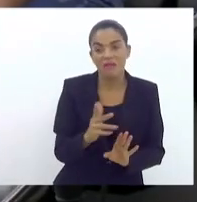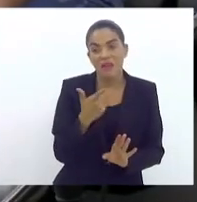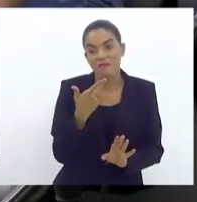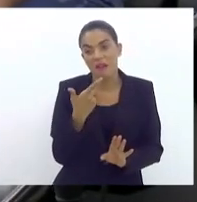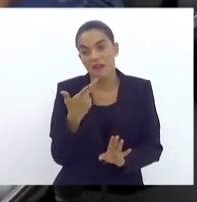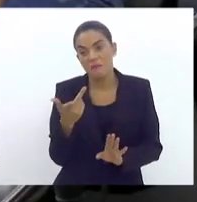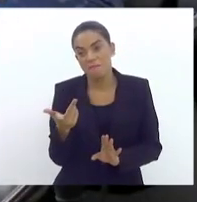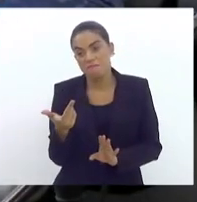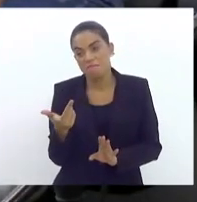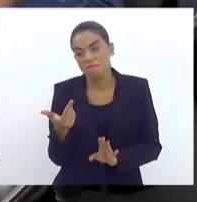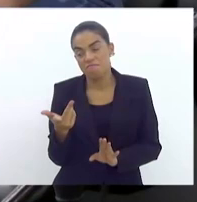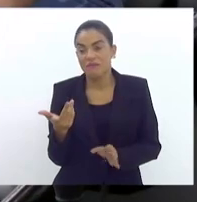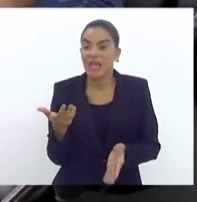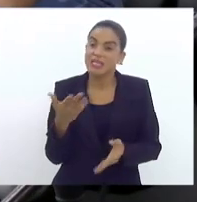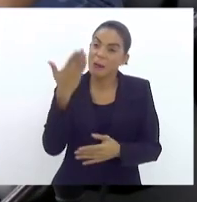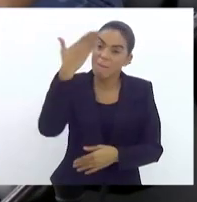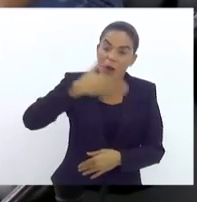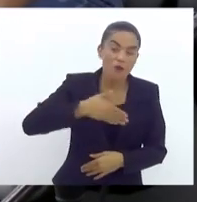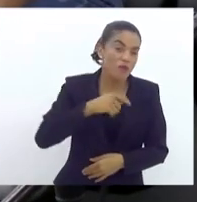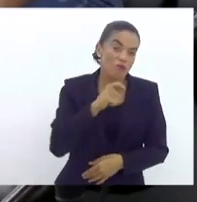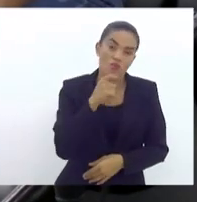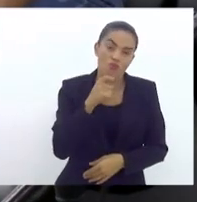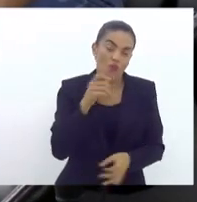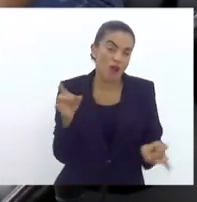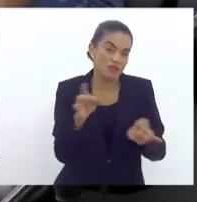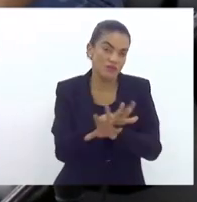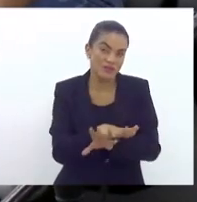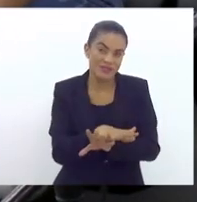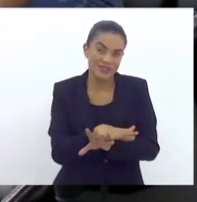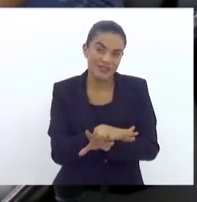e eu digo essa prova mas essa prova não